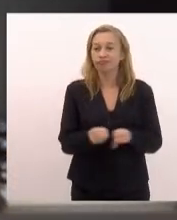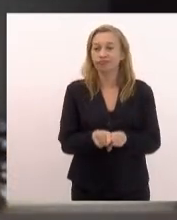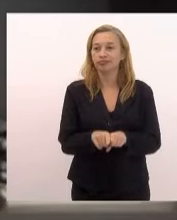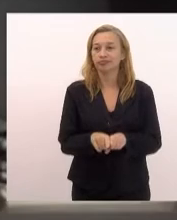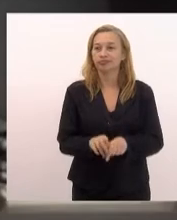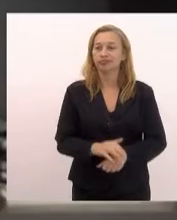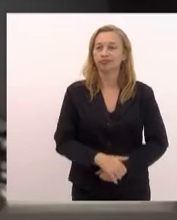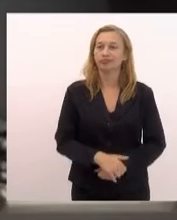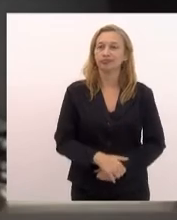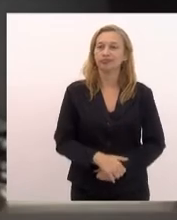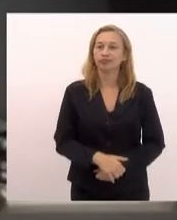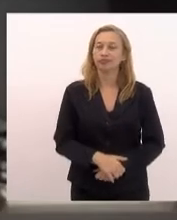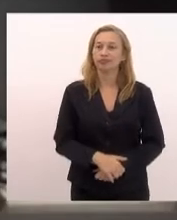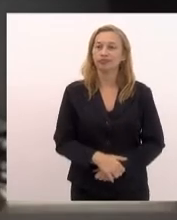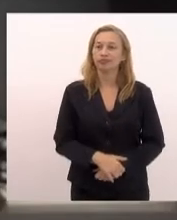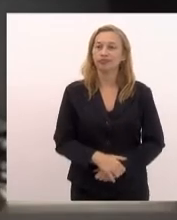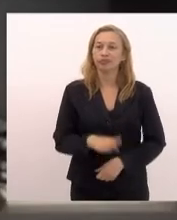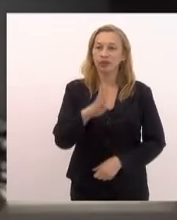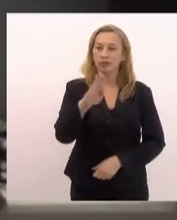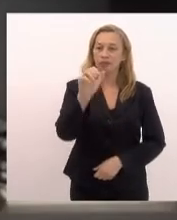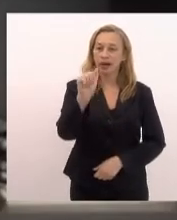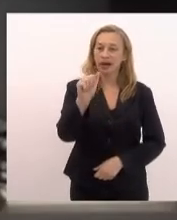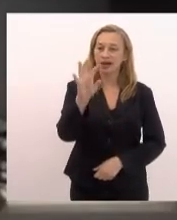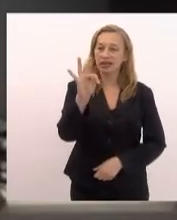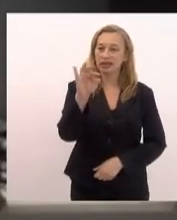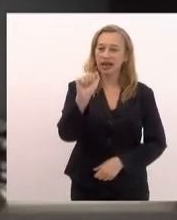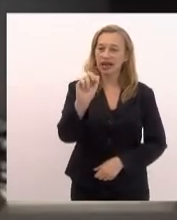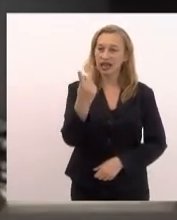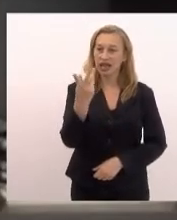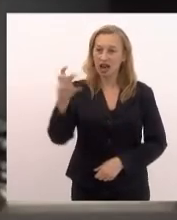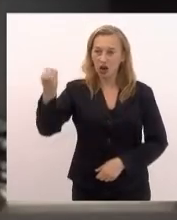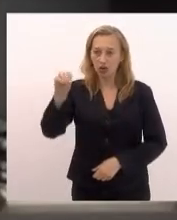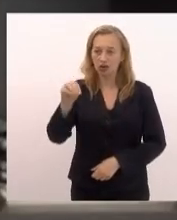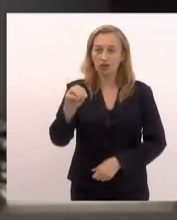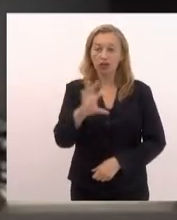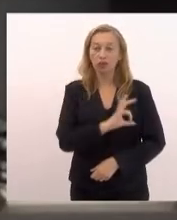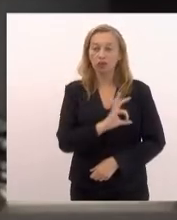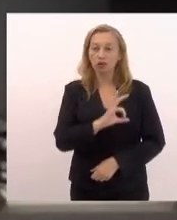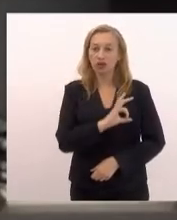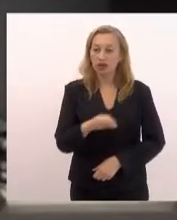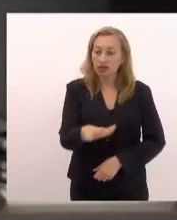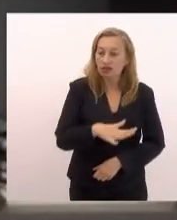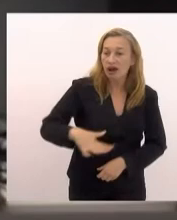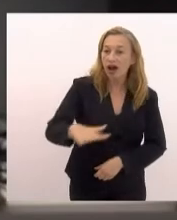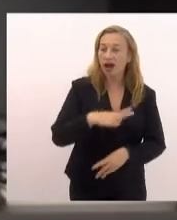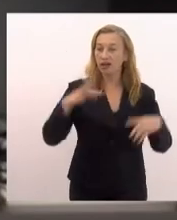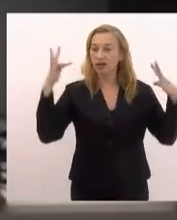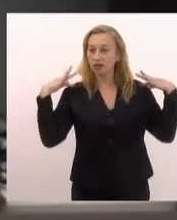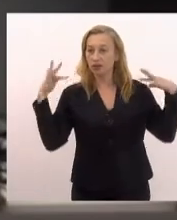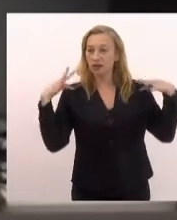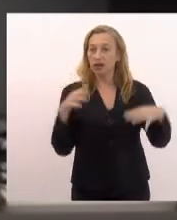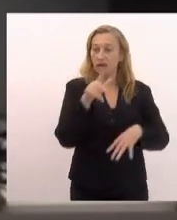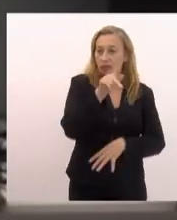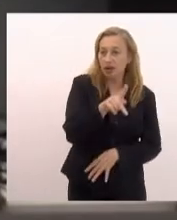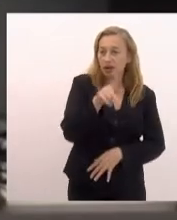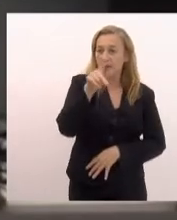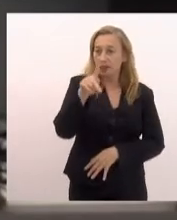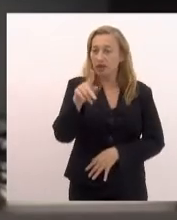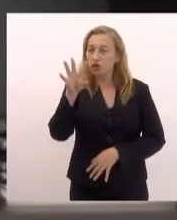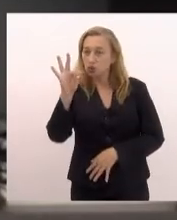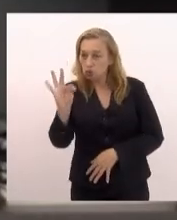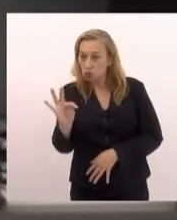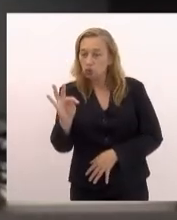o Batalhão de Policiamento em Áreas Turísticas, o BPTUR, que